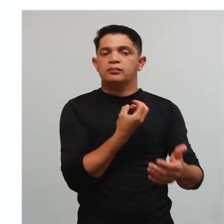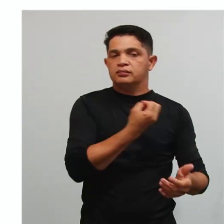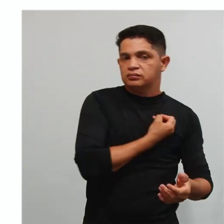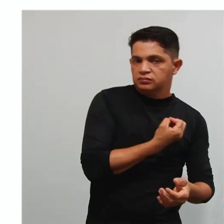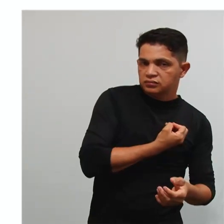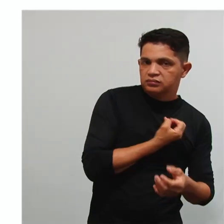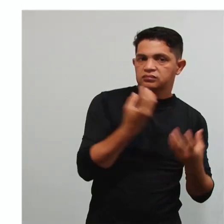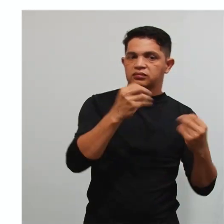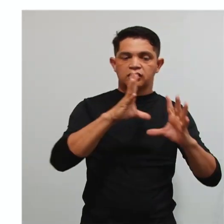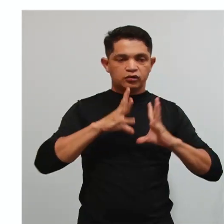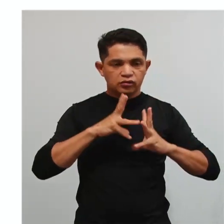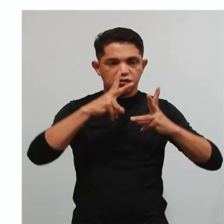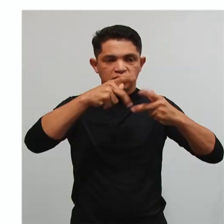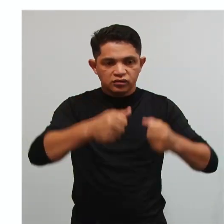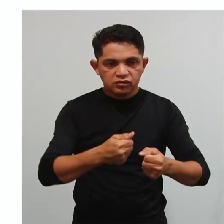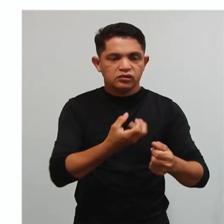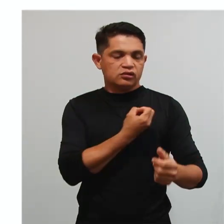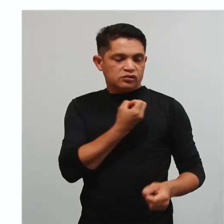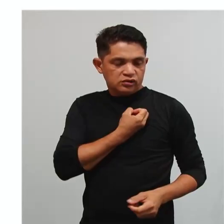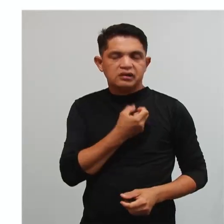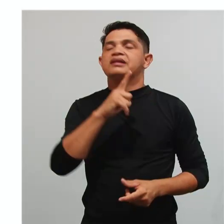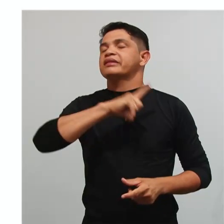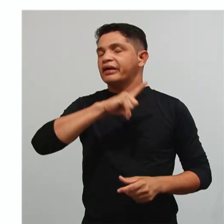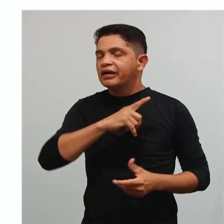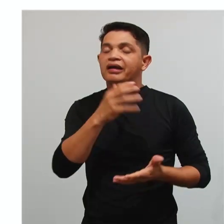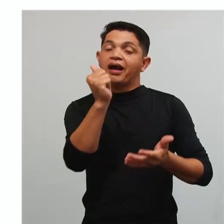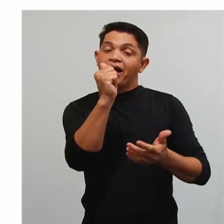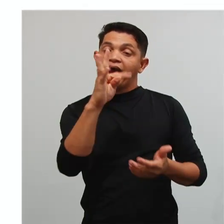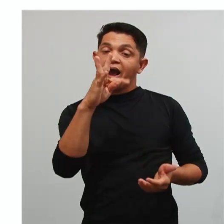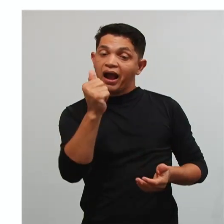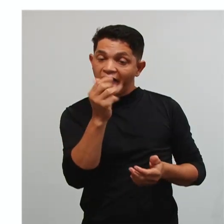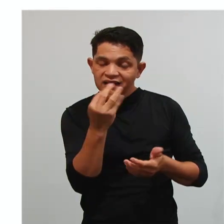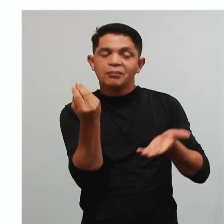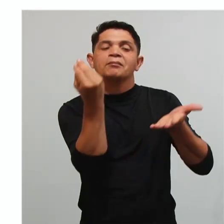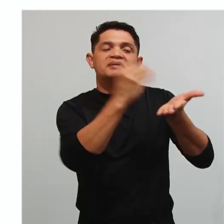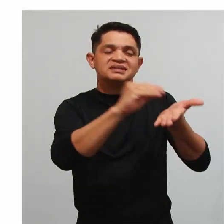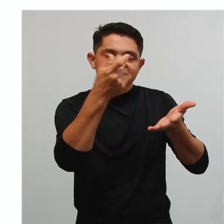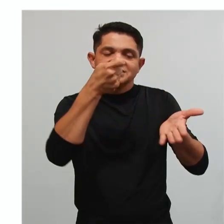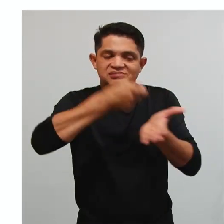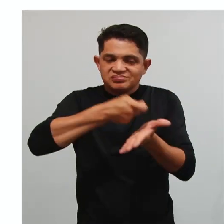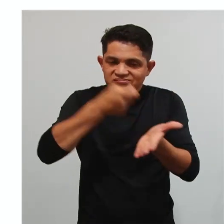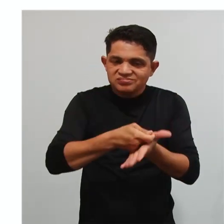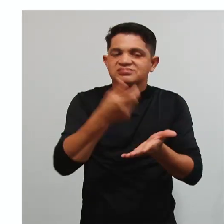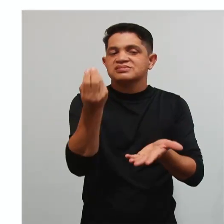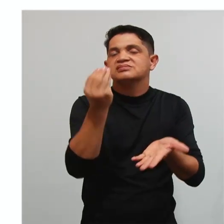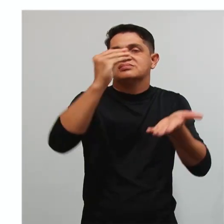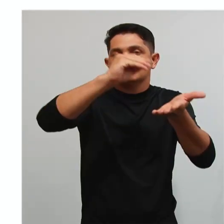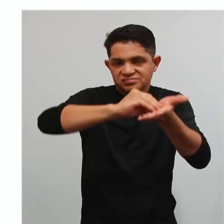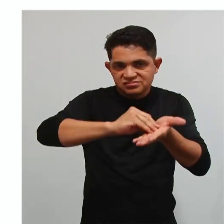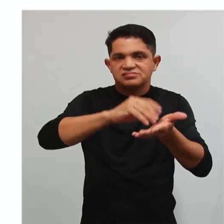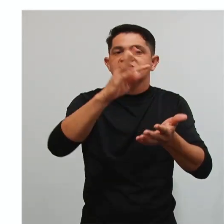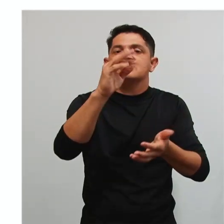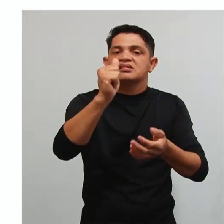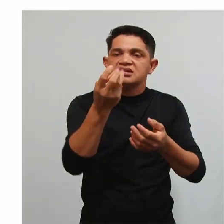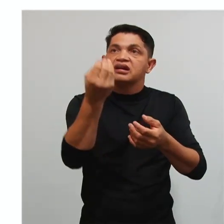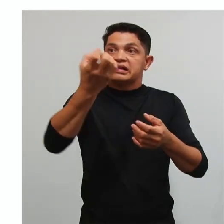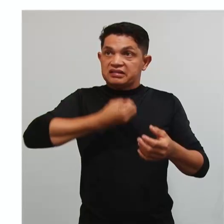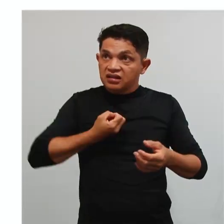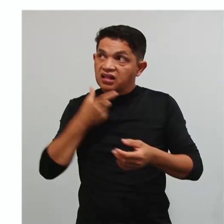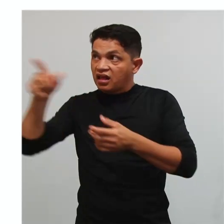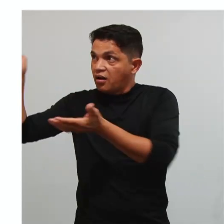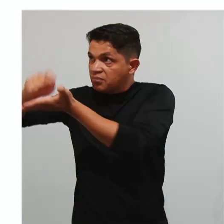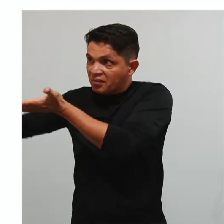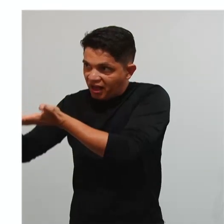Também todas as atas são numeradas, tá? Então, na ata número 1, ata número 2, e assim vai na sequência em que elas vão